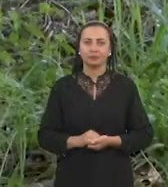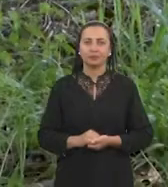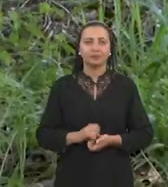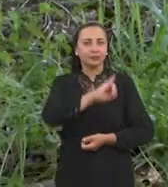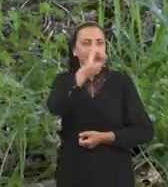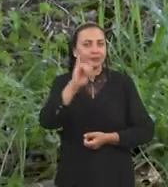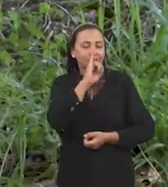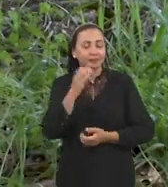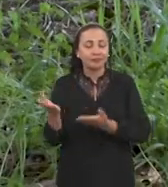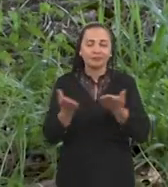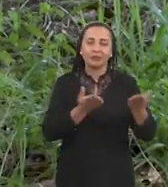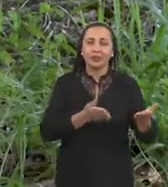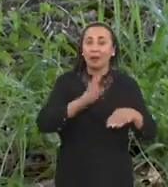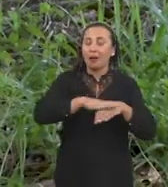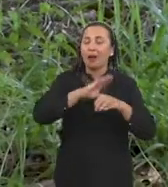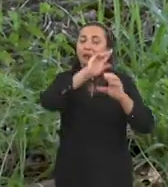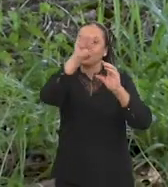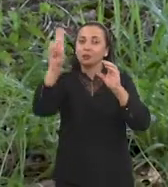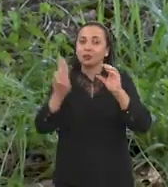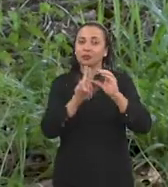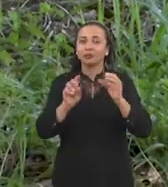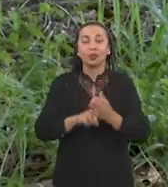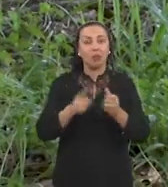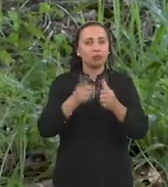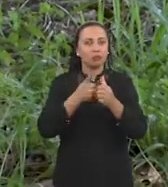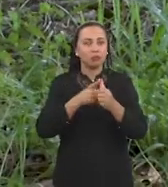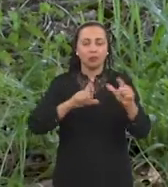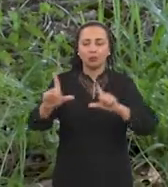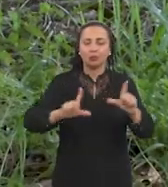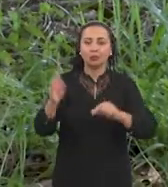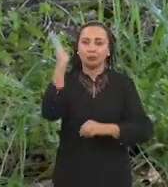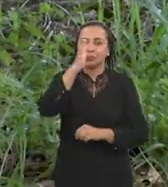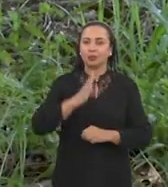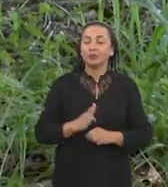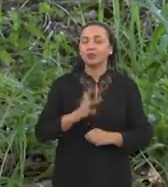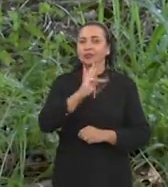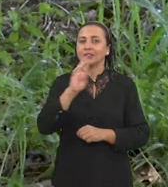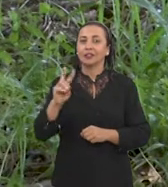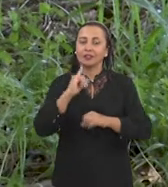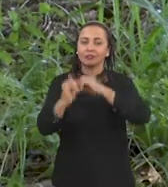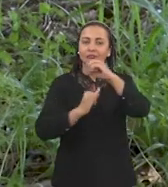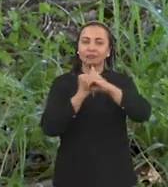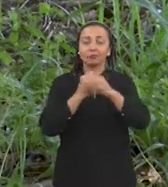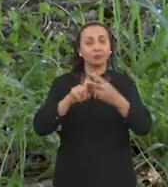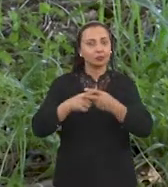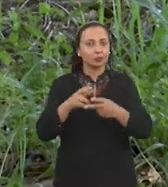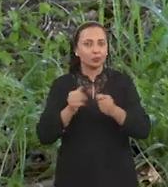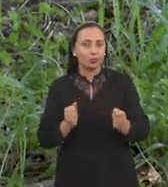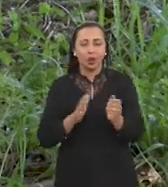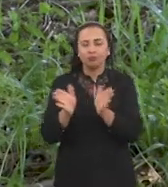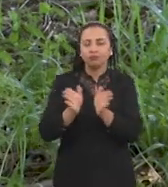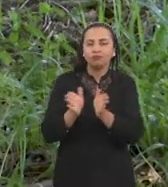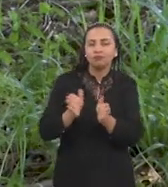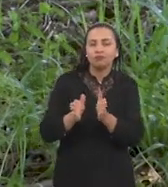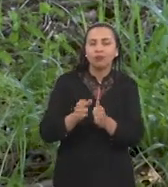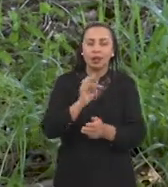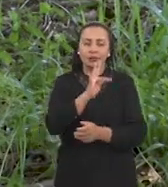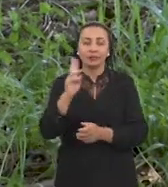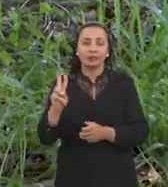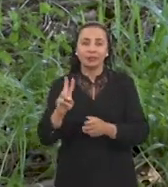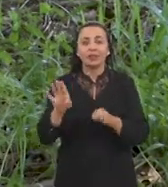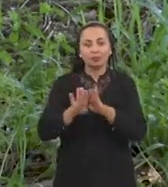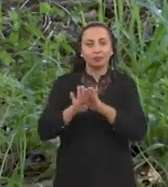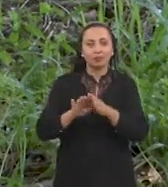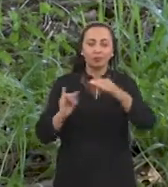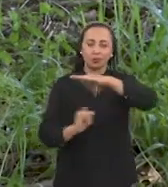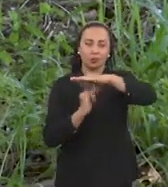Olá, seja bem-vindo a mais um Univerciência, o primeiro programa brasileiro de TV e internet produzido por meio da colaboração entre TVs